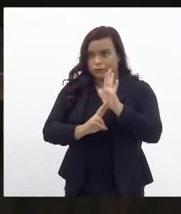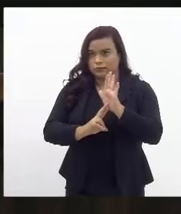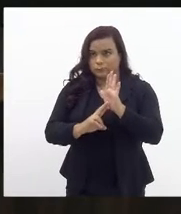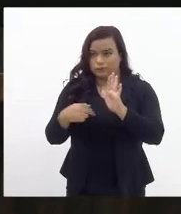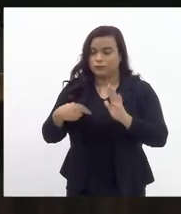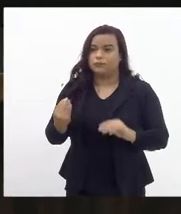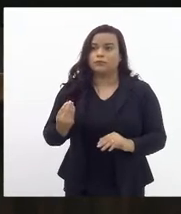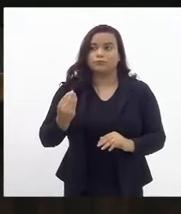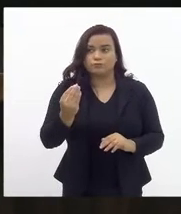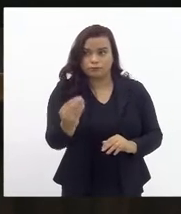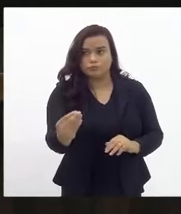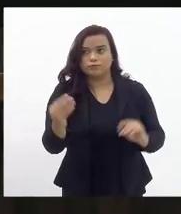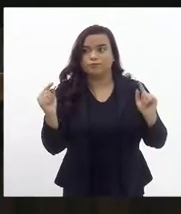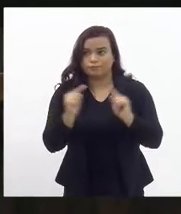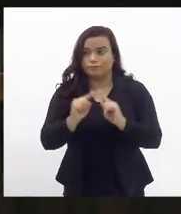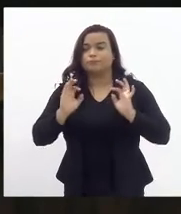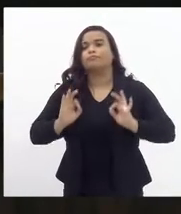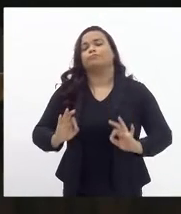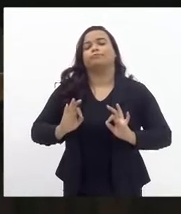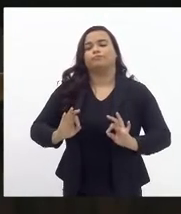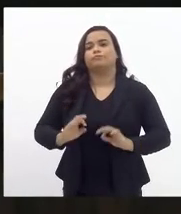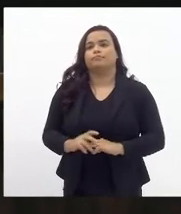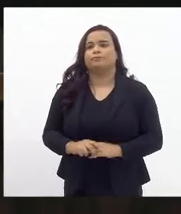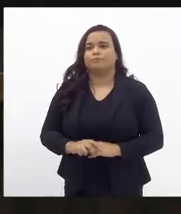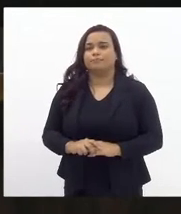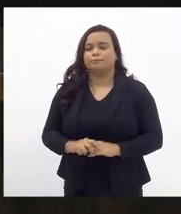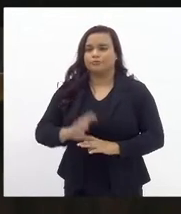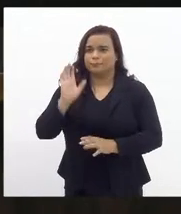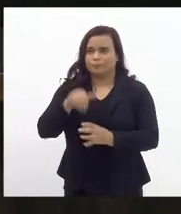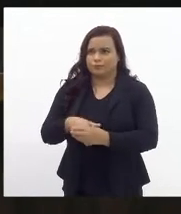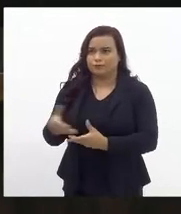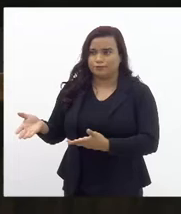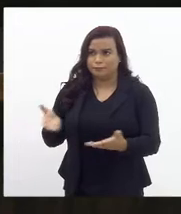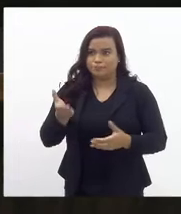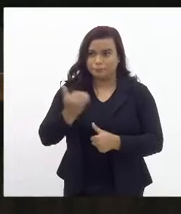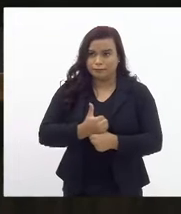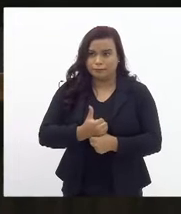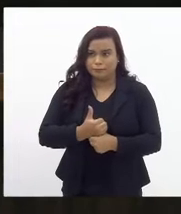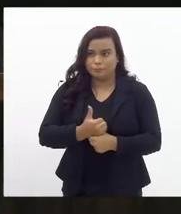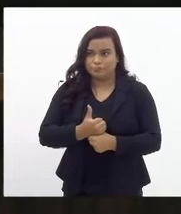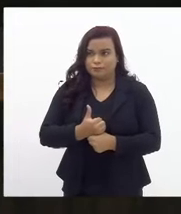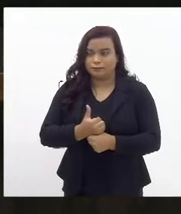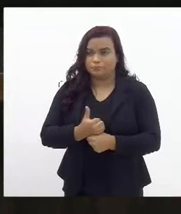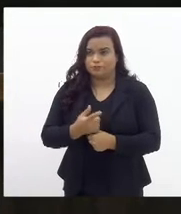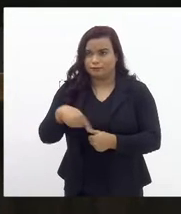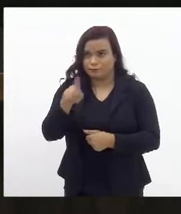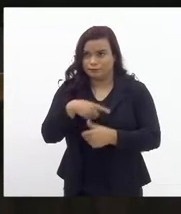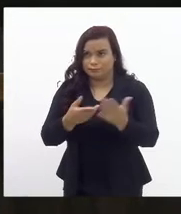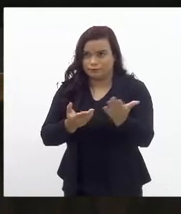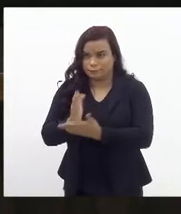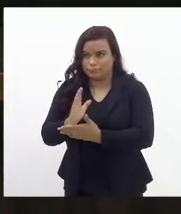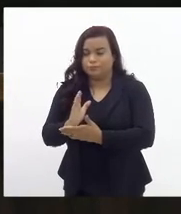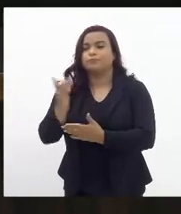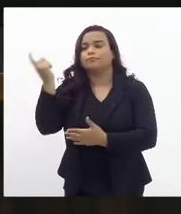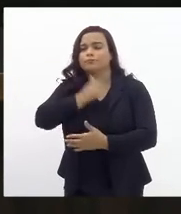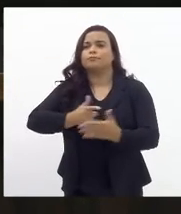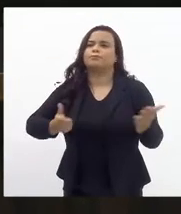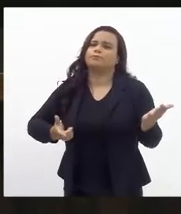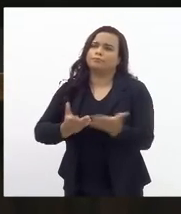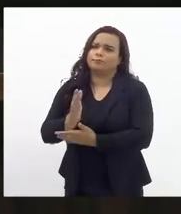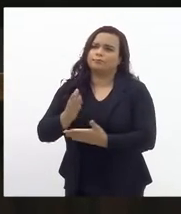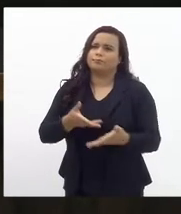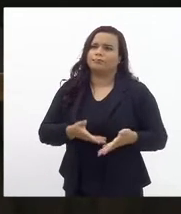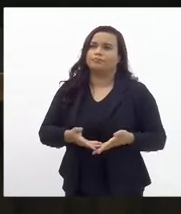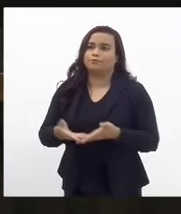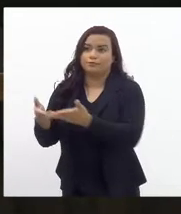de Vossa Excelência com a forma final de redação. Em votação, substitutivo, os senhores que aprovam, não estão? Aprovado, vai